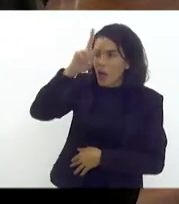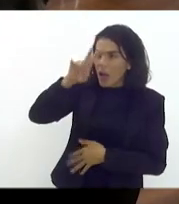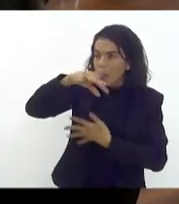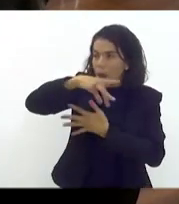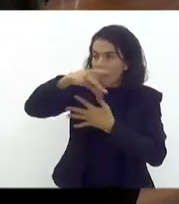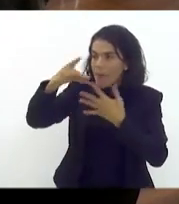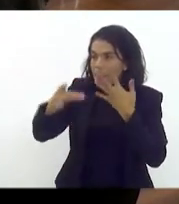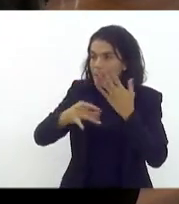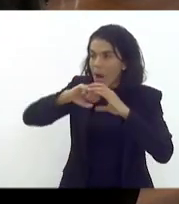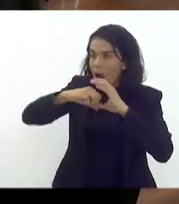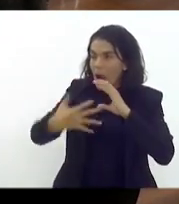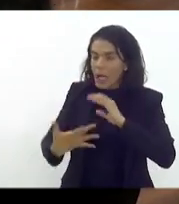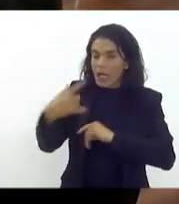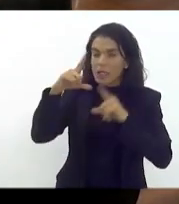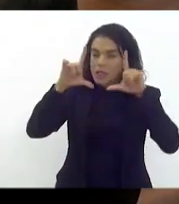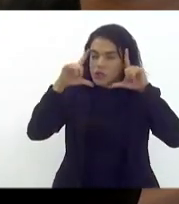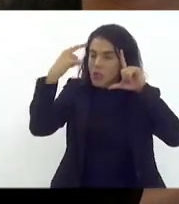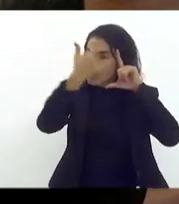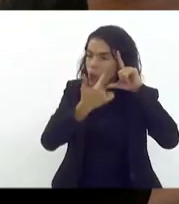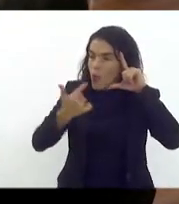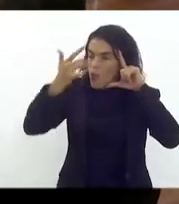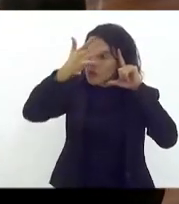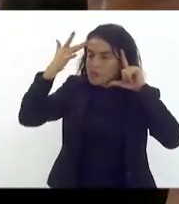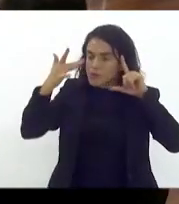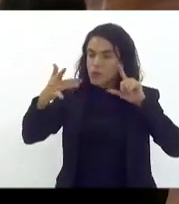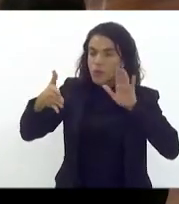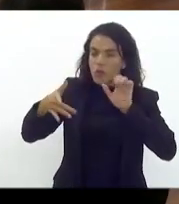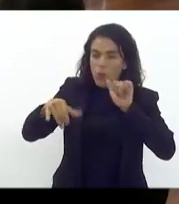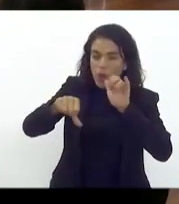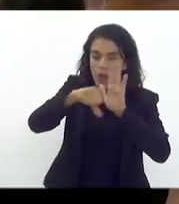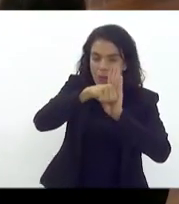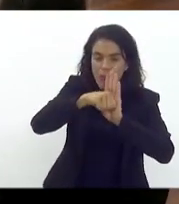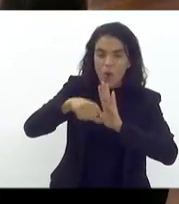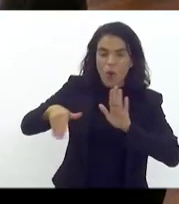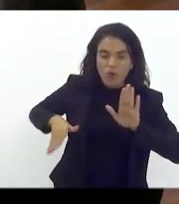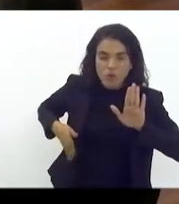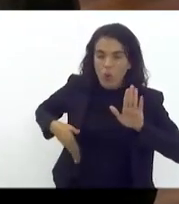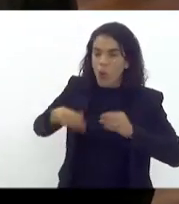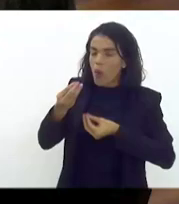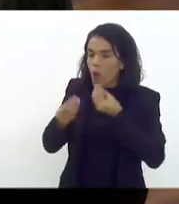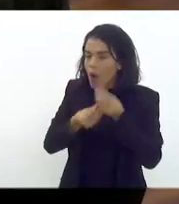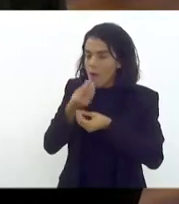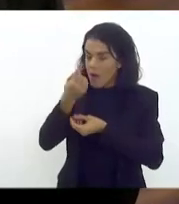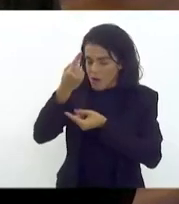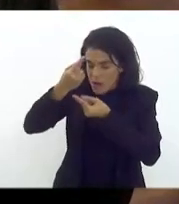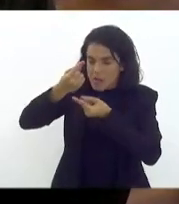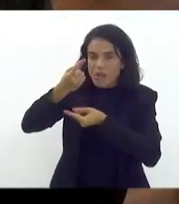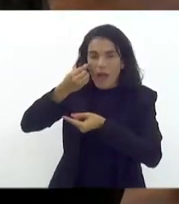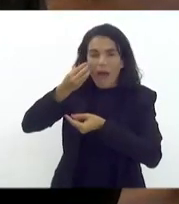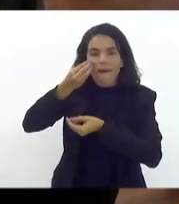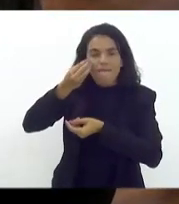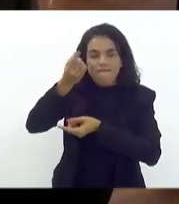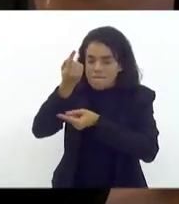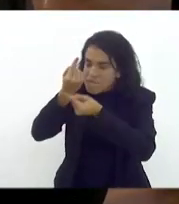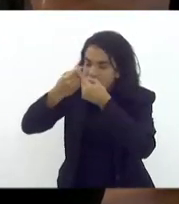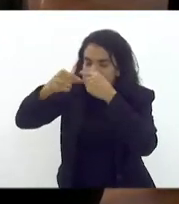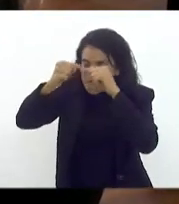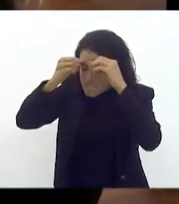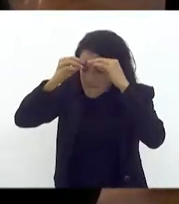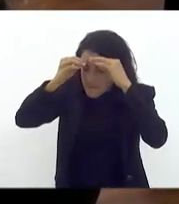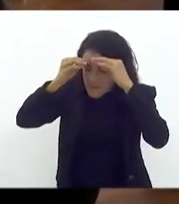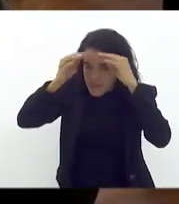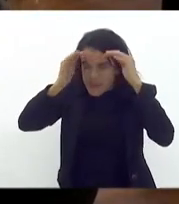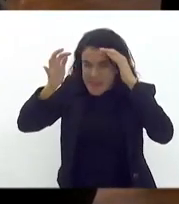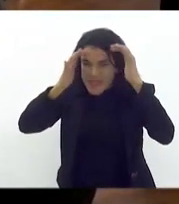quem é essa pessoa que que eu tenho que fazer eu tenho que recuperar essa informação dessa memória então qualquer ato de